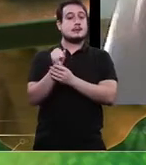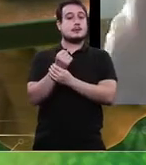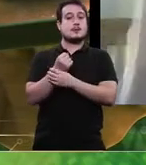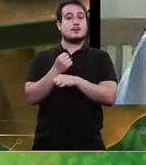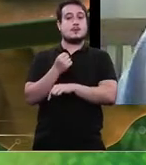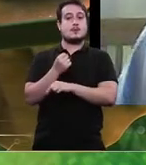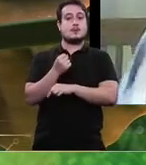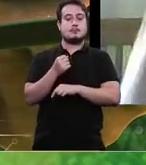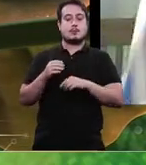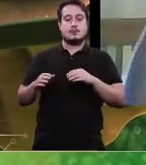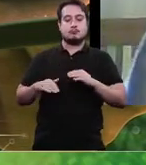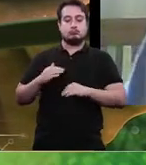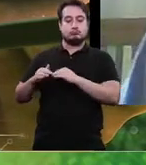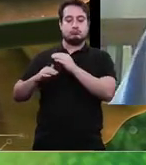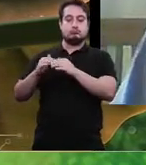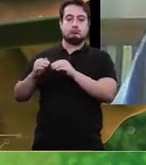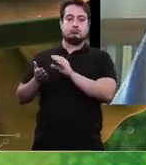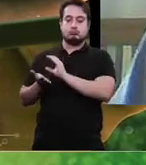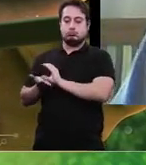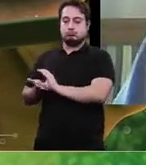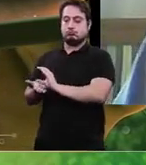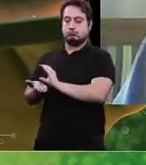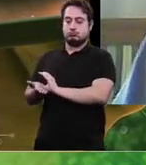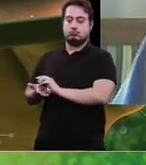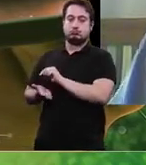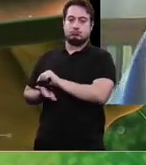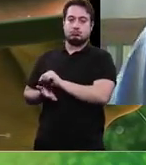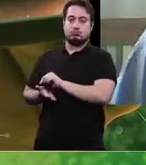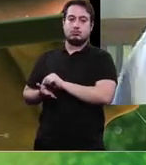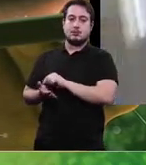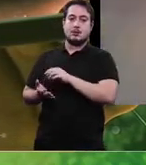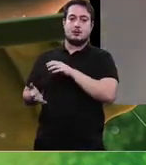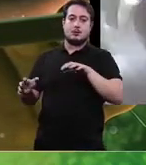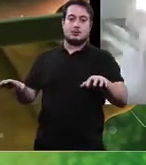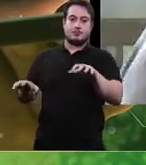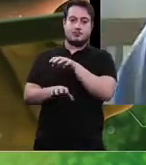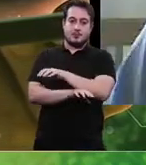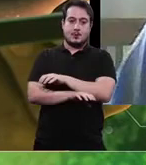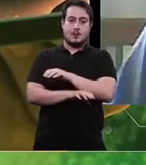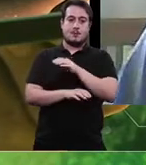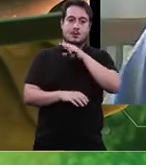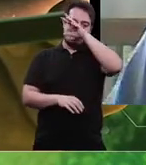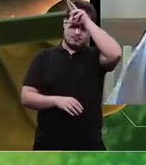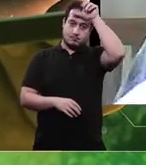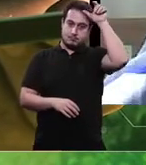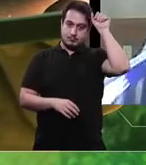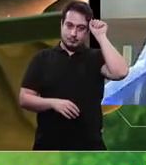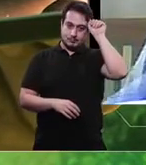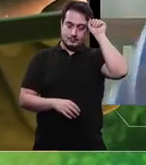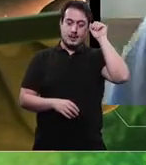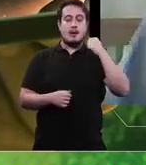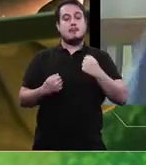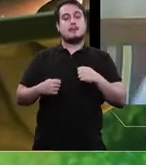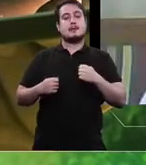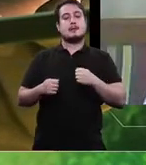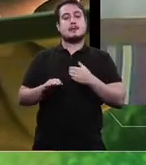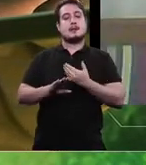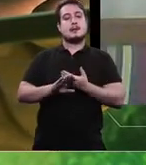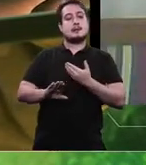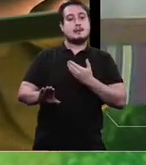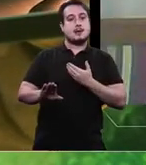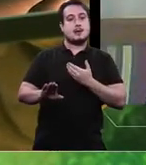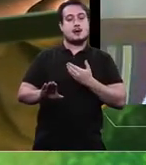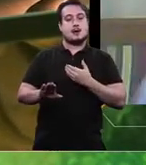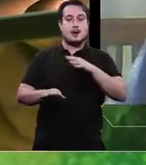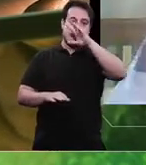para que produza e para que invista no bioma Amazônia. Então, primeira coisa, a gente precisa separar o que é